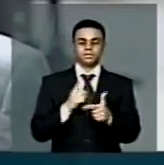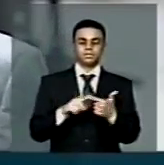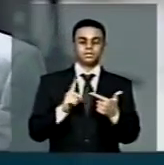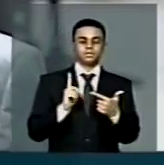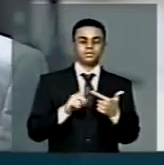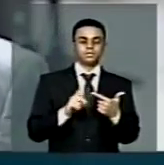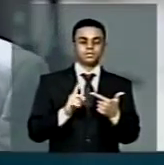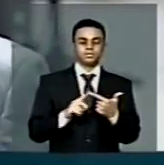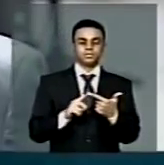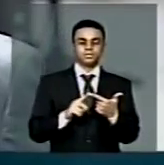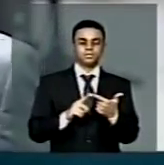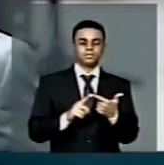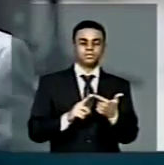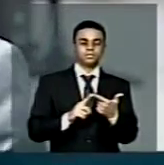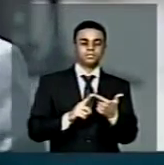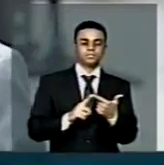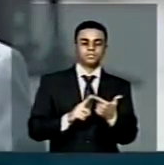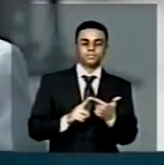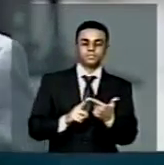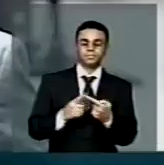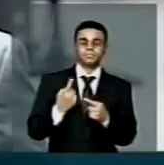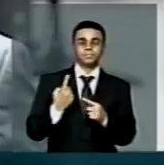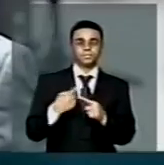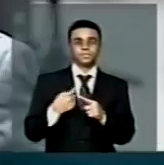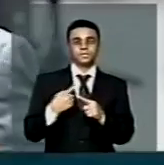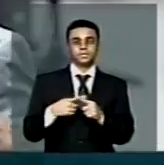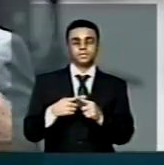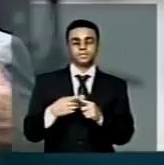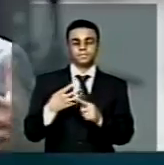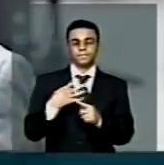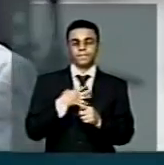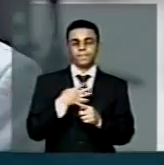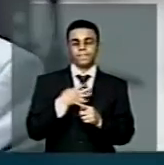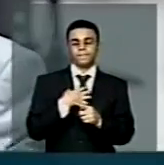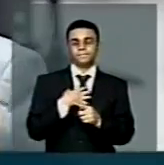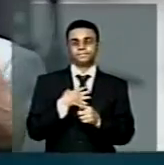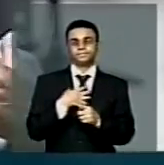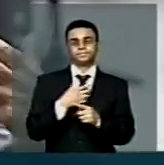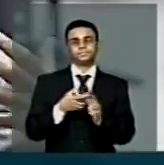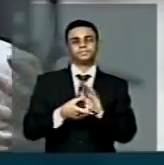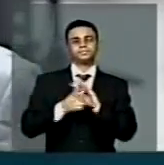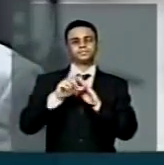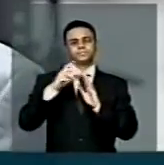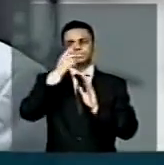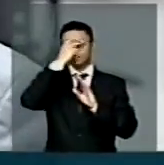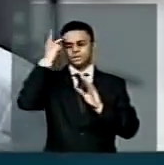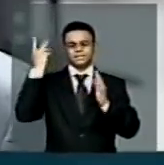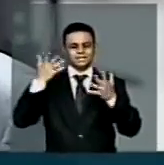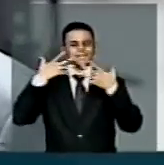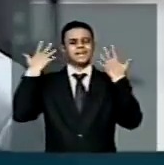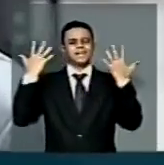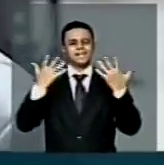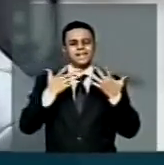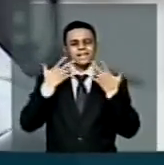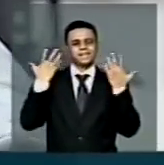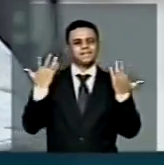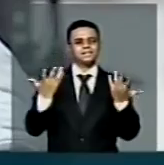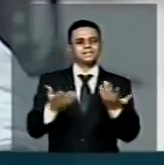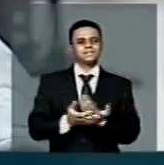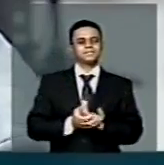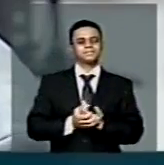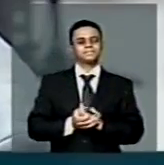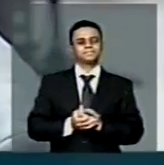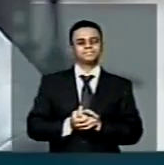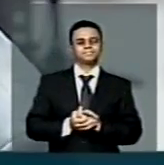o fato de sentir que aquele entusiasmo, que aquela alegria, que aquela carga